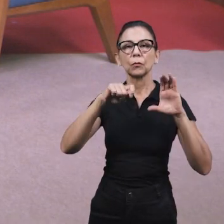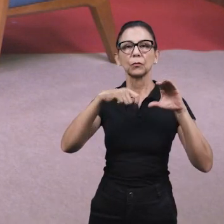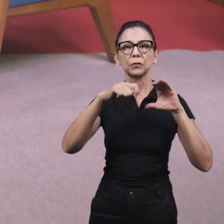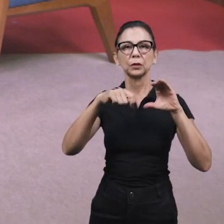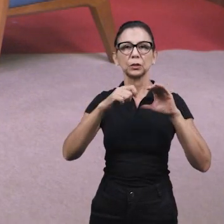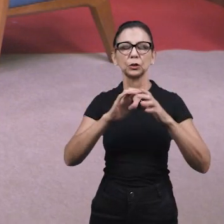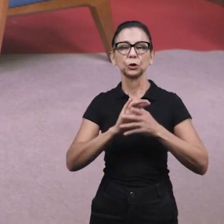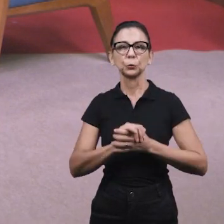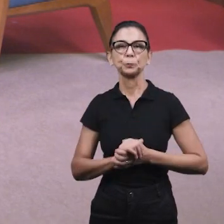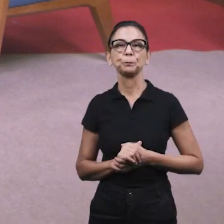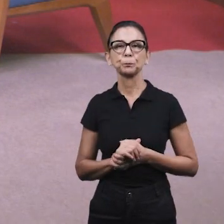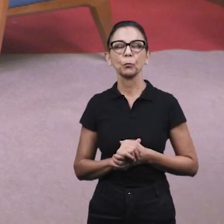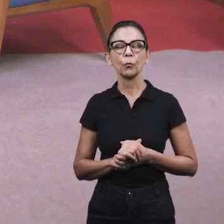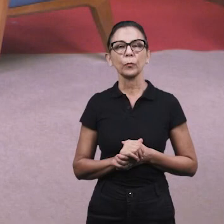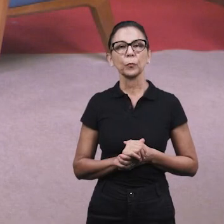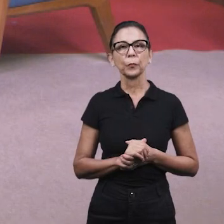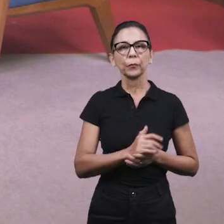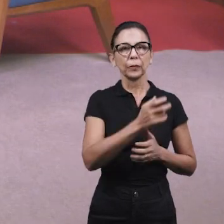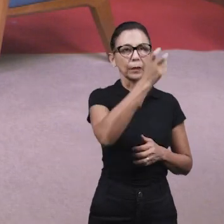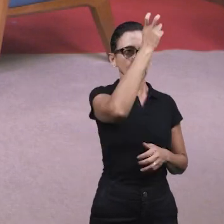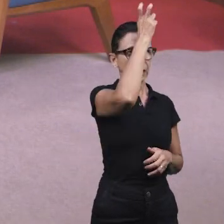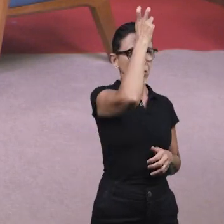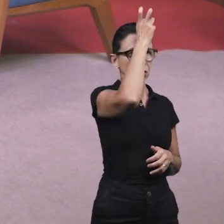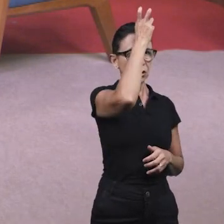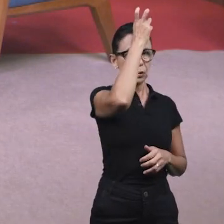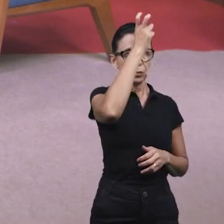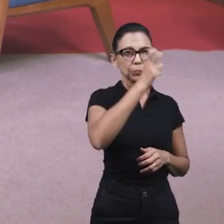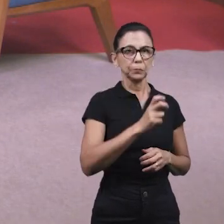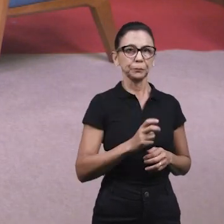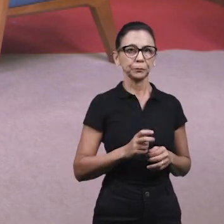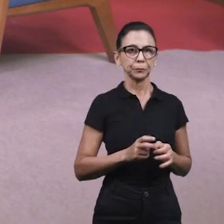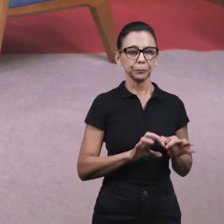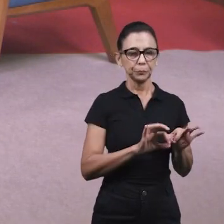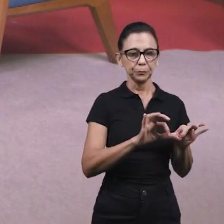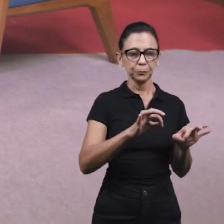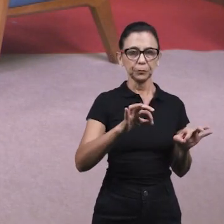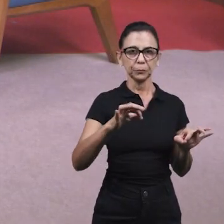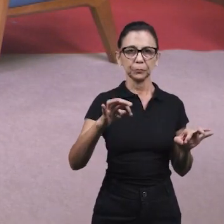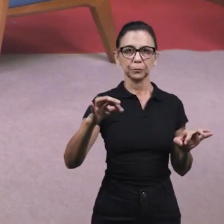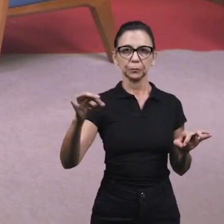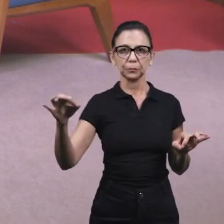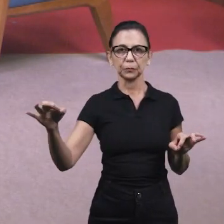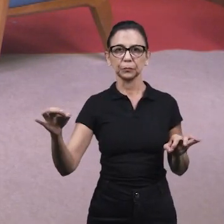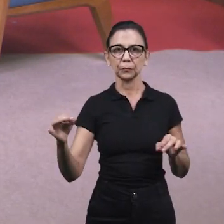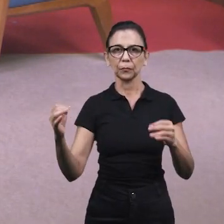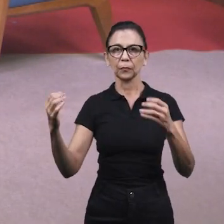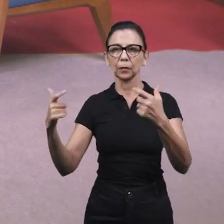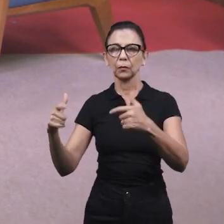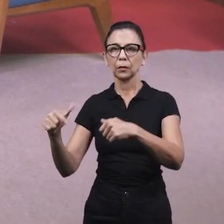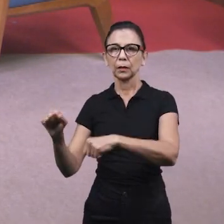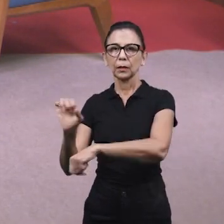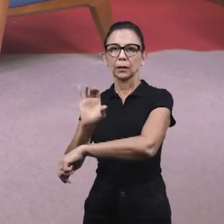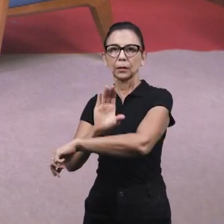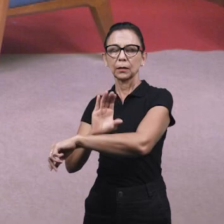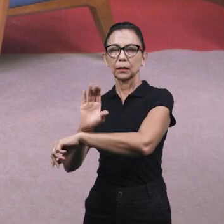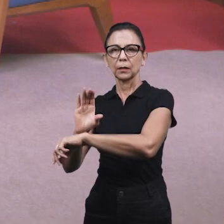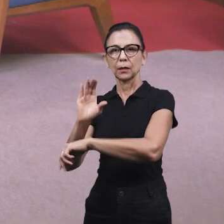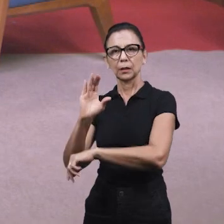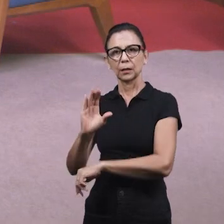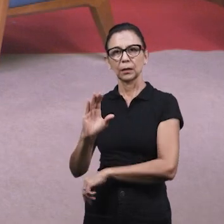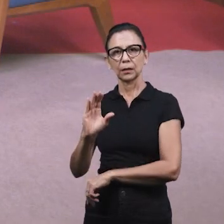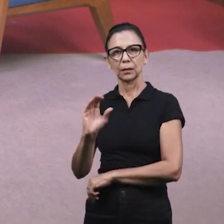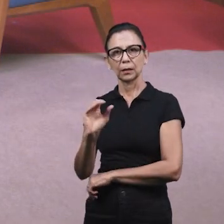vídeo da saída do Egito até Canaã, e a gente tem aqui, vocês podiam falar um pouquinho, eles saíram lá no início, né, ali à esquerda do